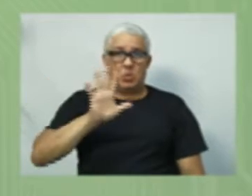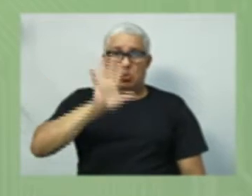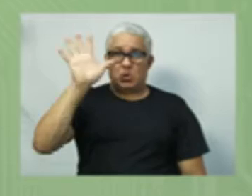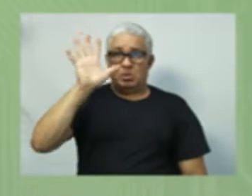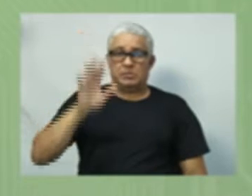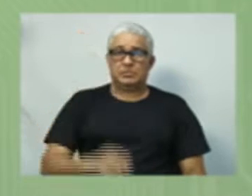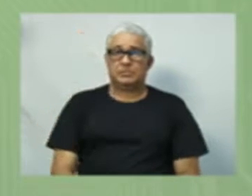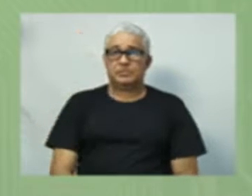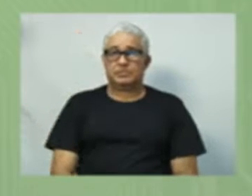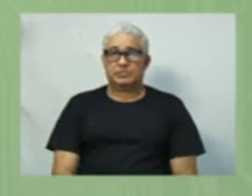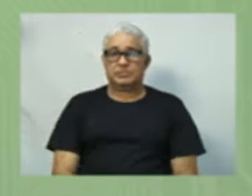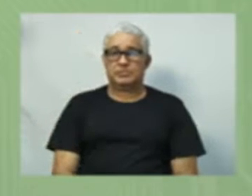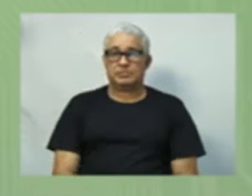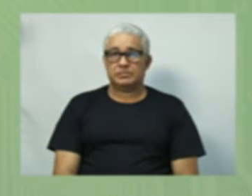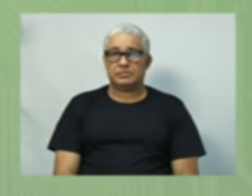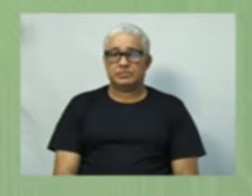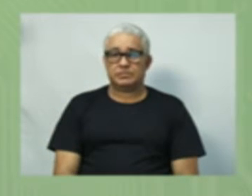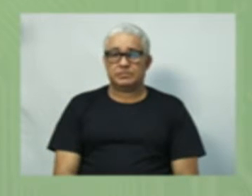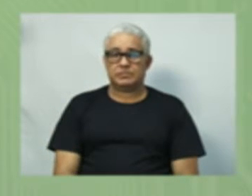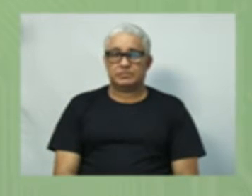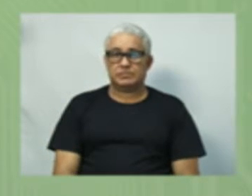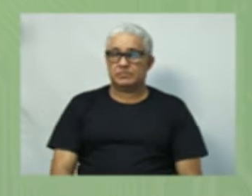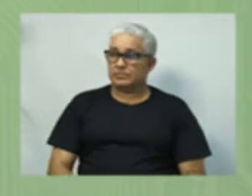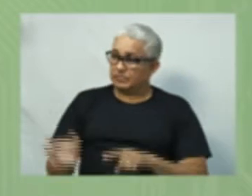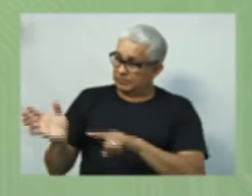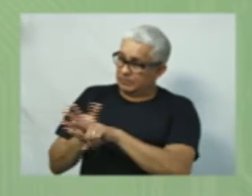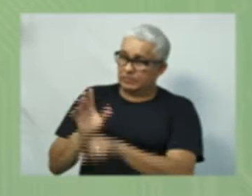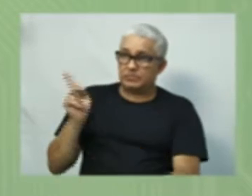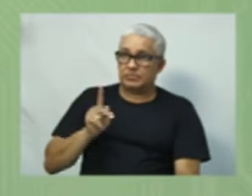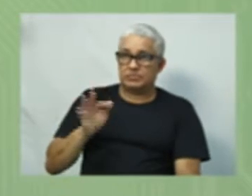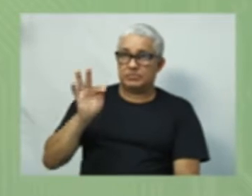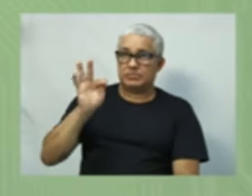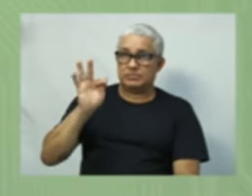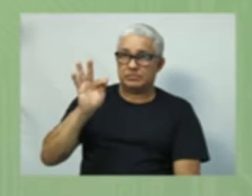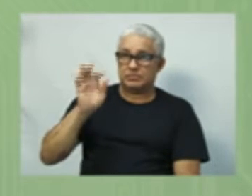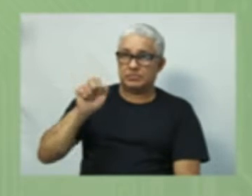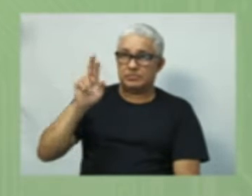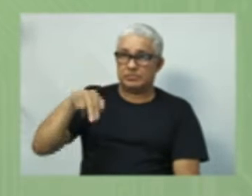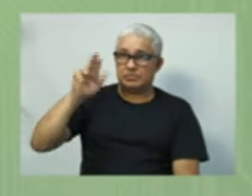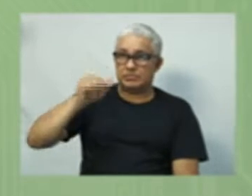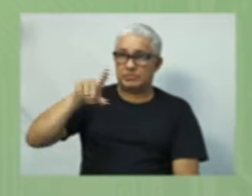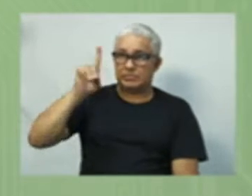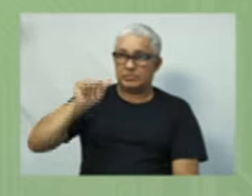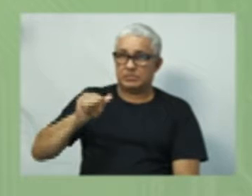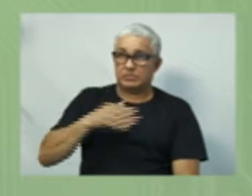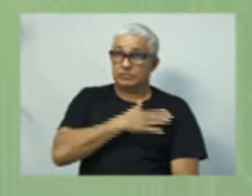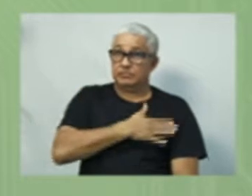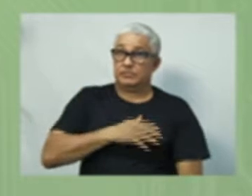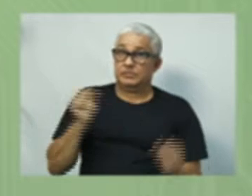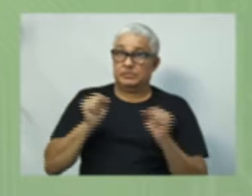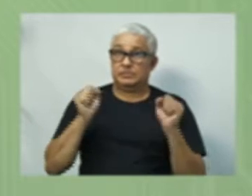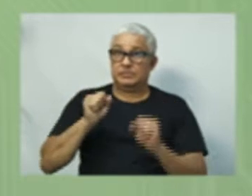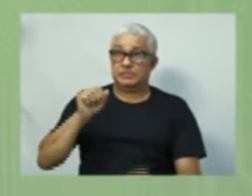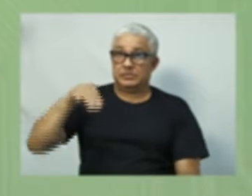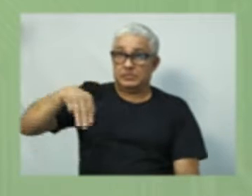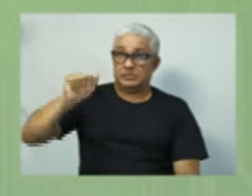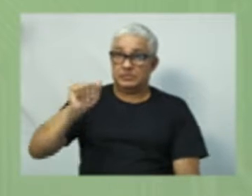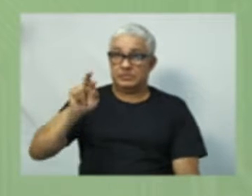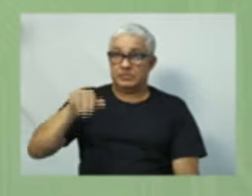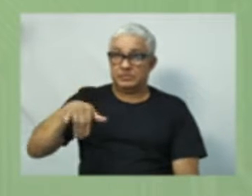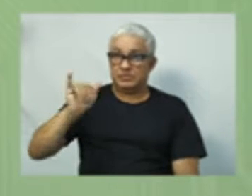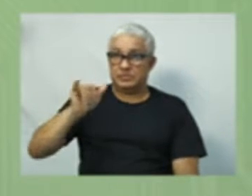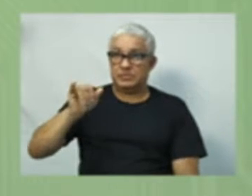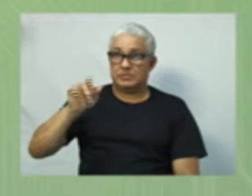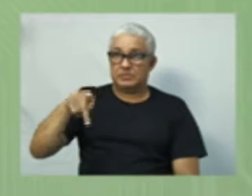Muito alto. Vamos lá, professora Fernanda. A professora Fernanda adora comprar Mary Kay. Né, professora Fernanda? Meu sonho. Né? A